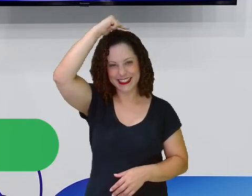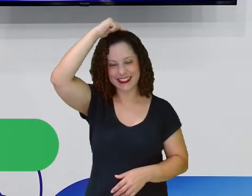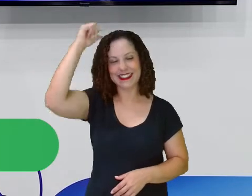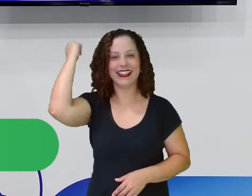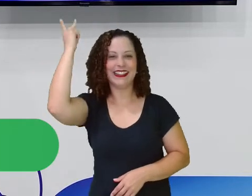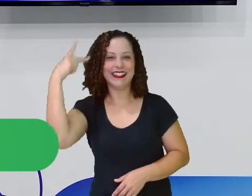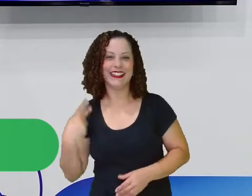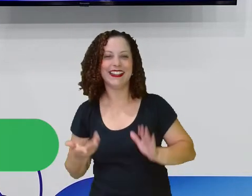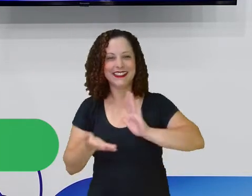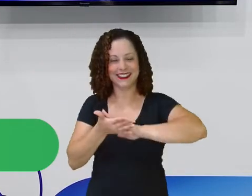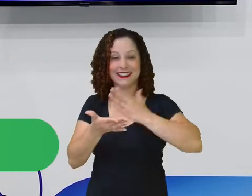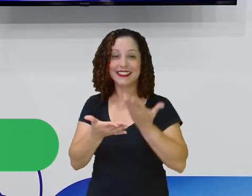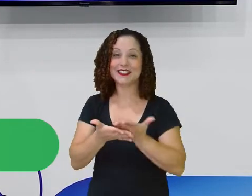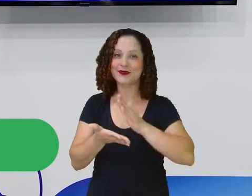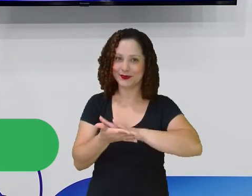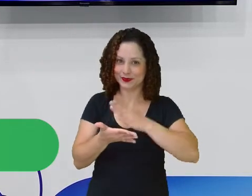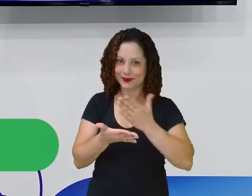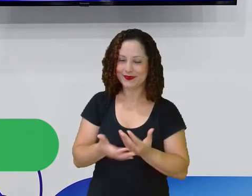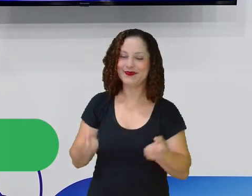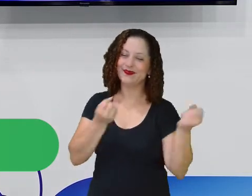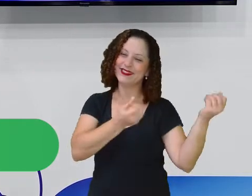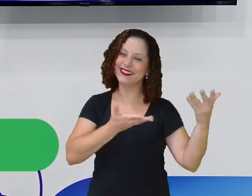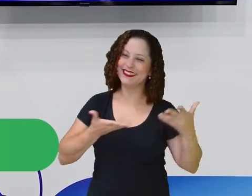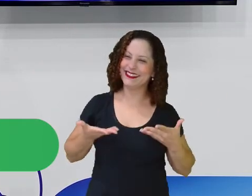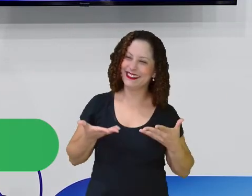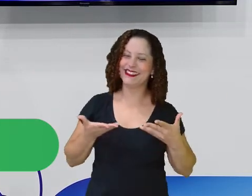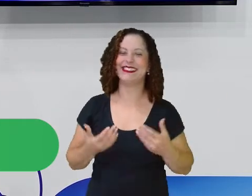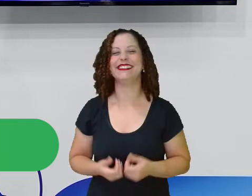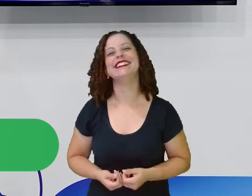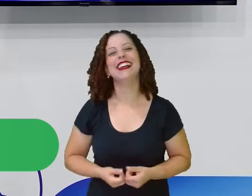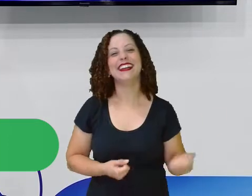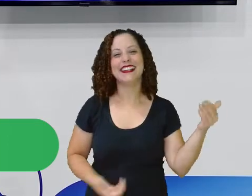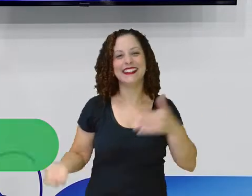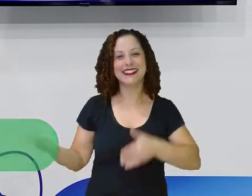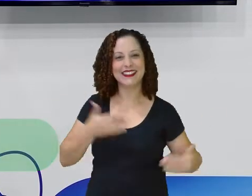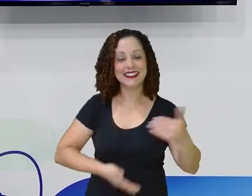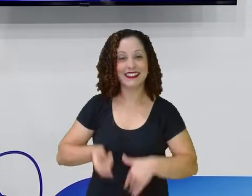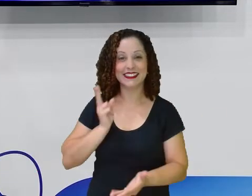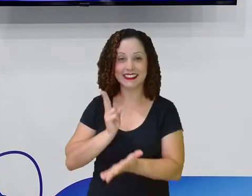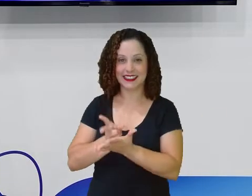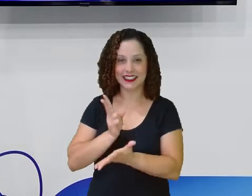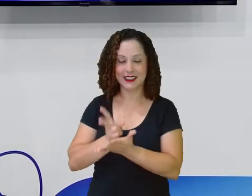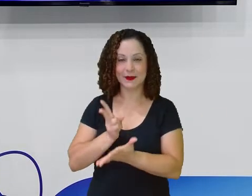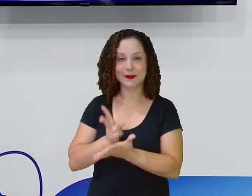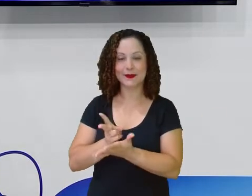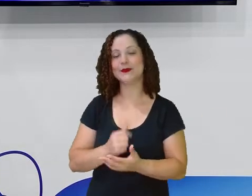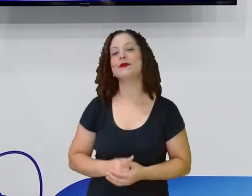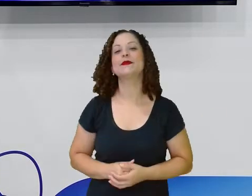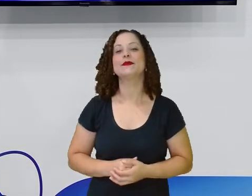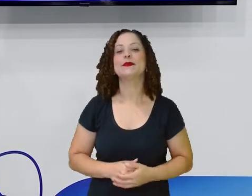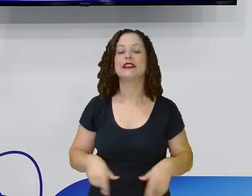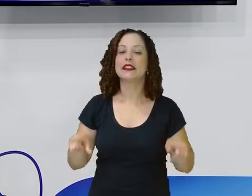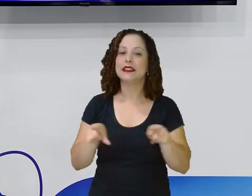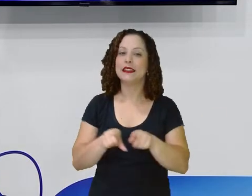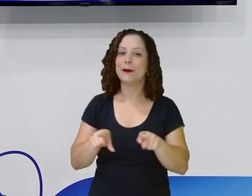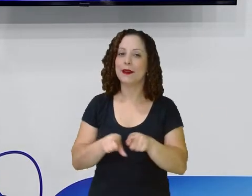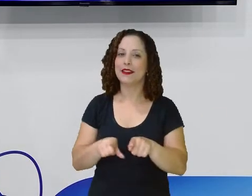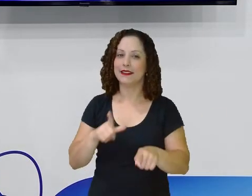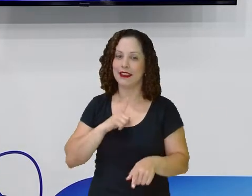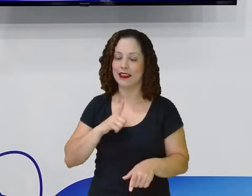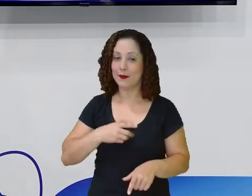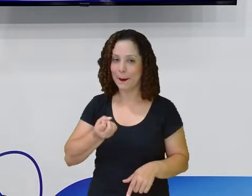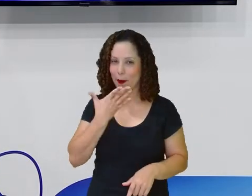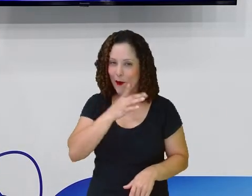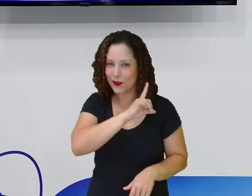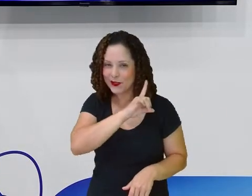aqui interpretando com a gente. Bem-vinda, querida. Bom demais ter você aqui. Venha sempre. Para trazer o bom dia, que eu sei que já está